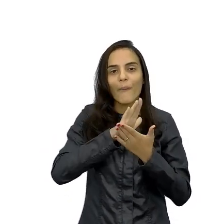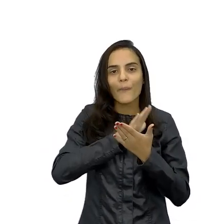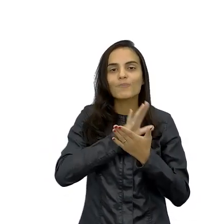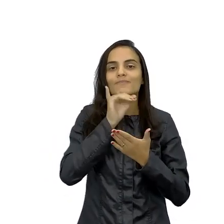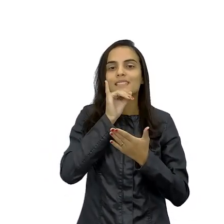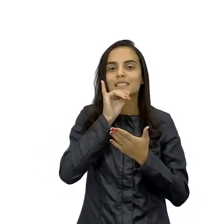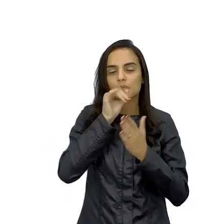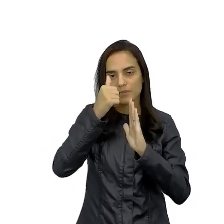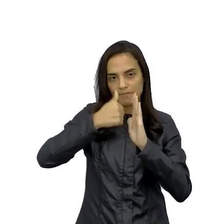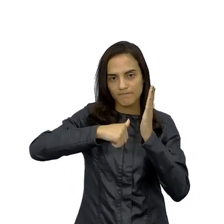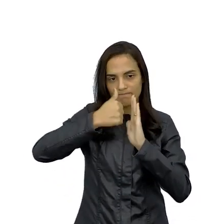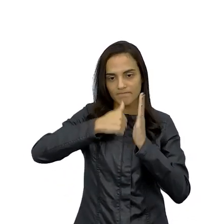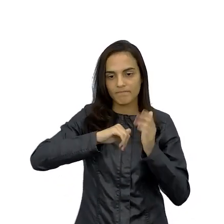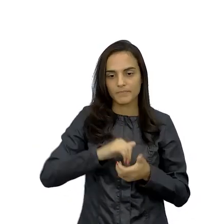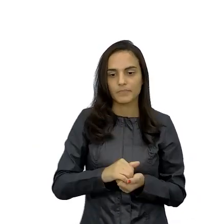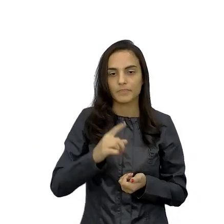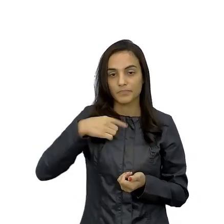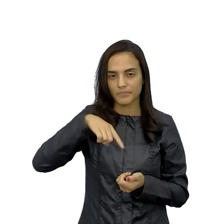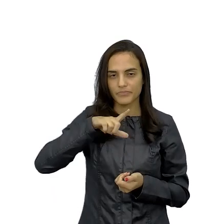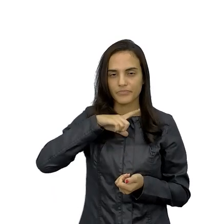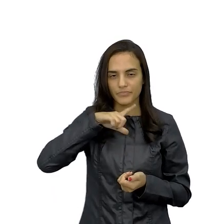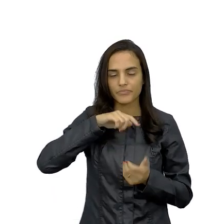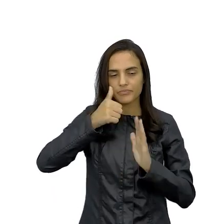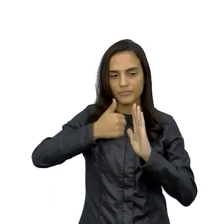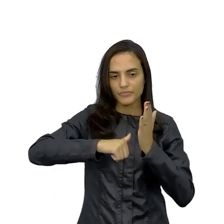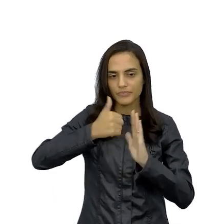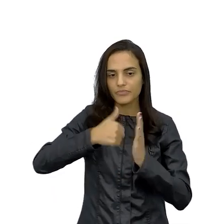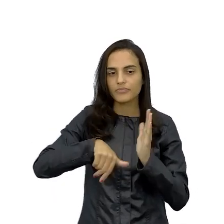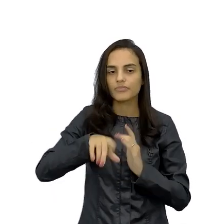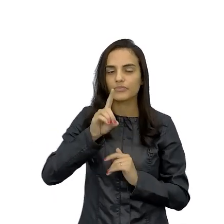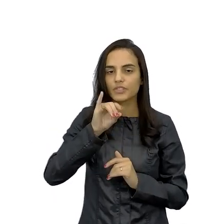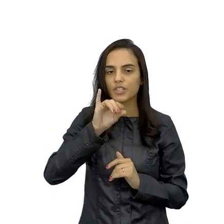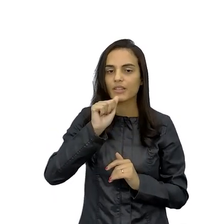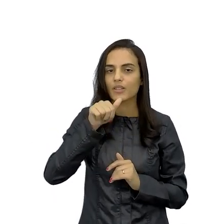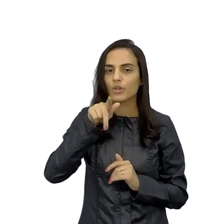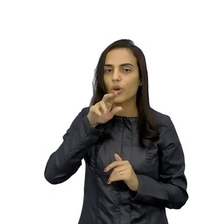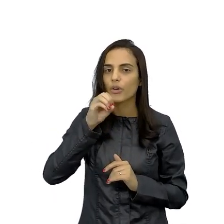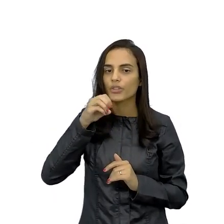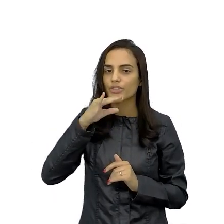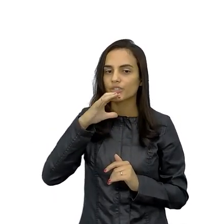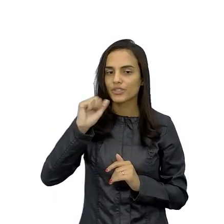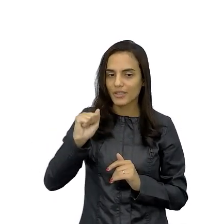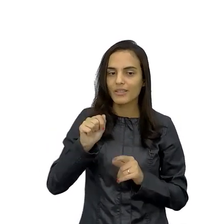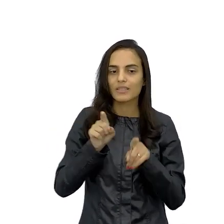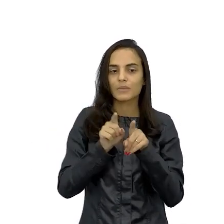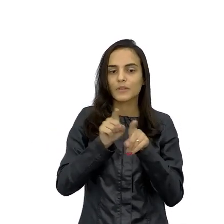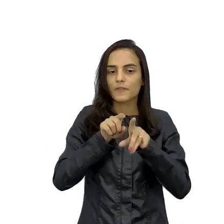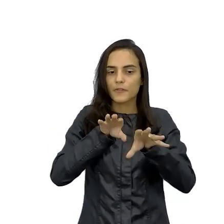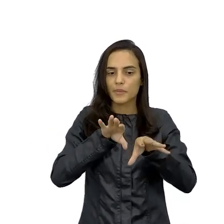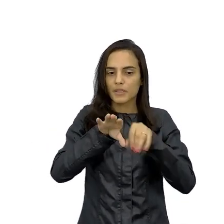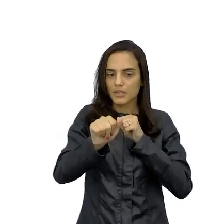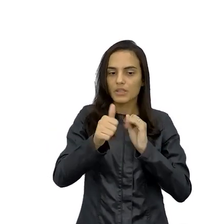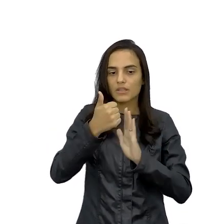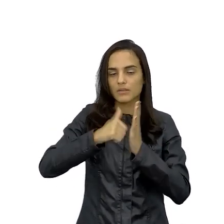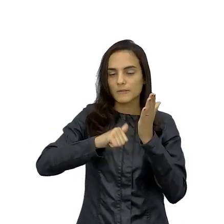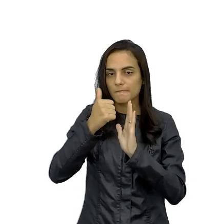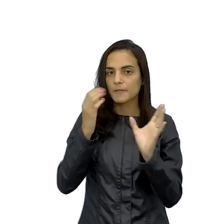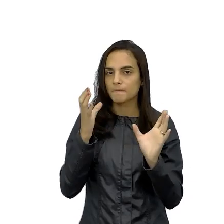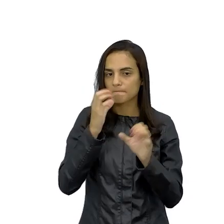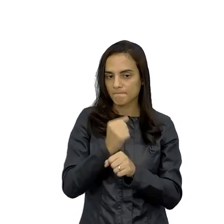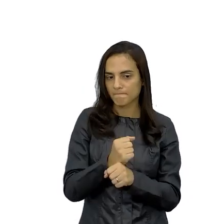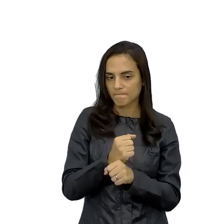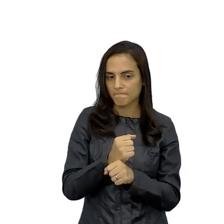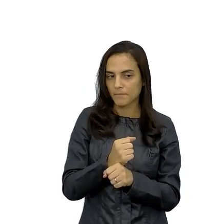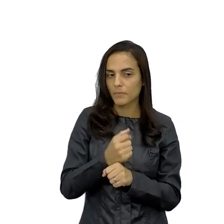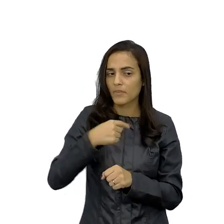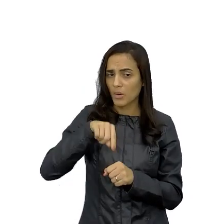de avaliação. A gente tem uma avaliação que é diagnóstica, a gente tem uma avaliação que é formativa e a gente tem uma avaliação somativa. Aqui,